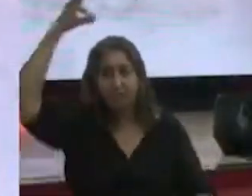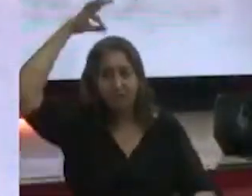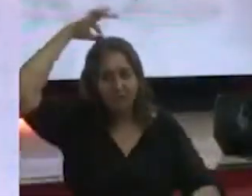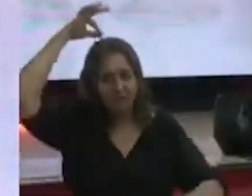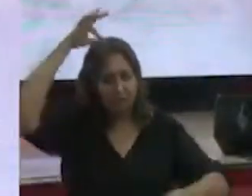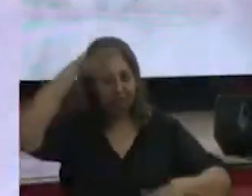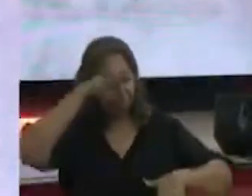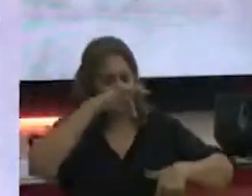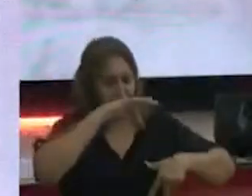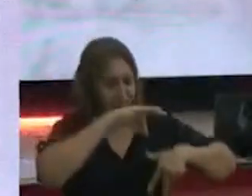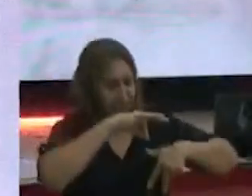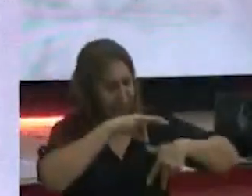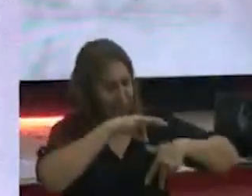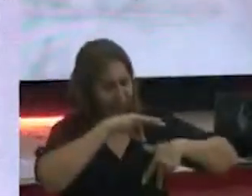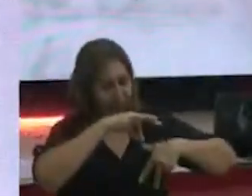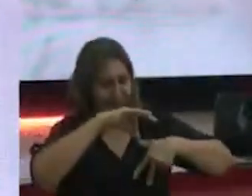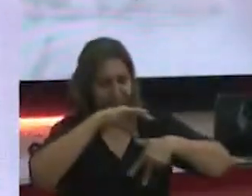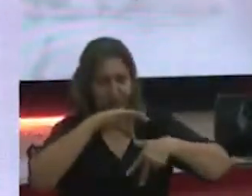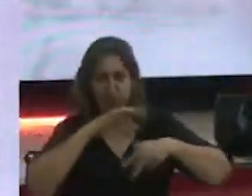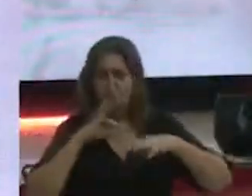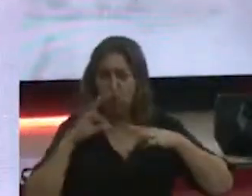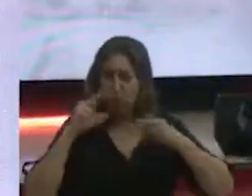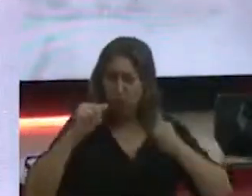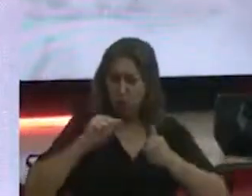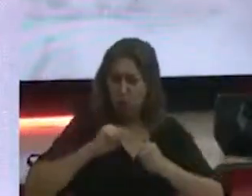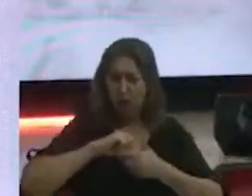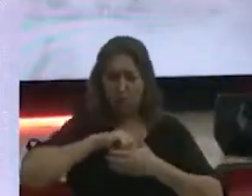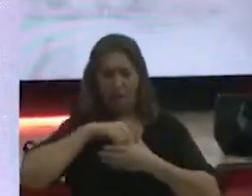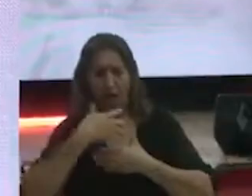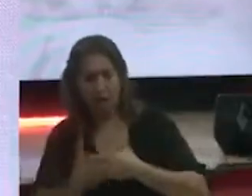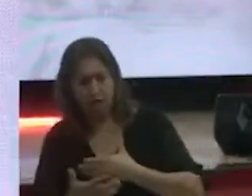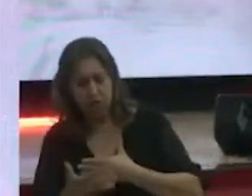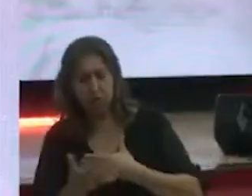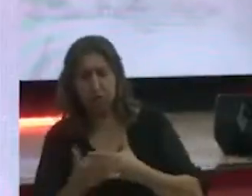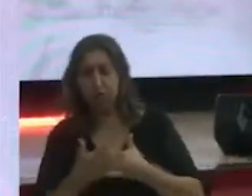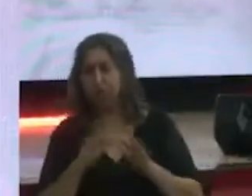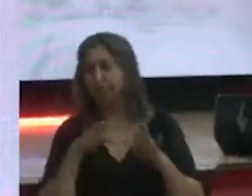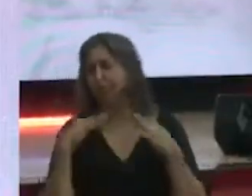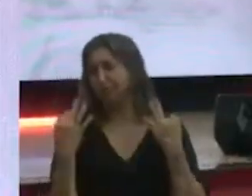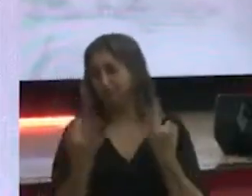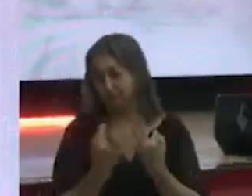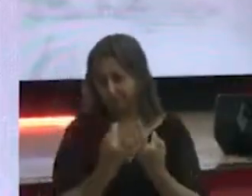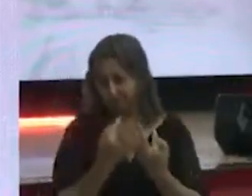direcione todas as as ações em nossa